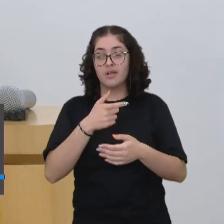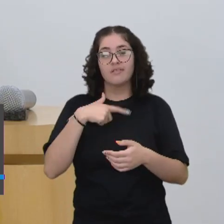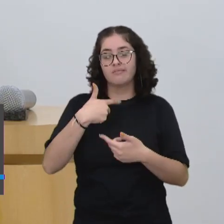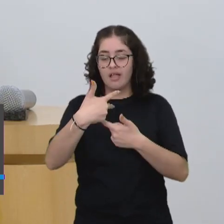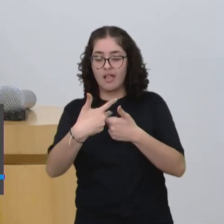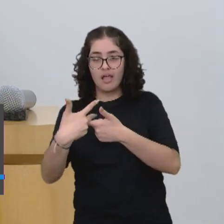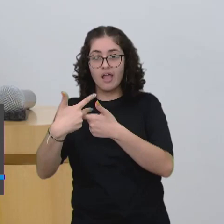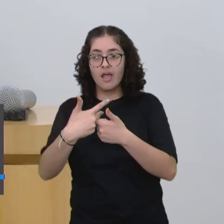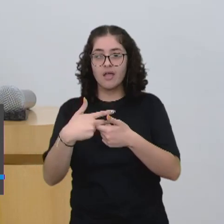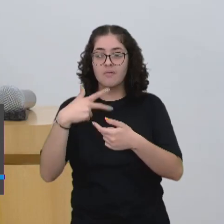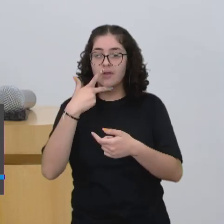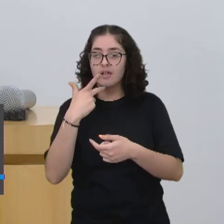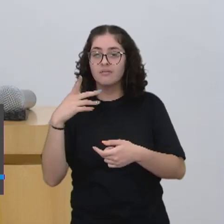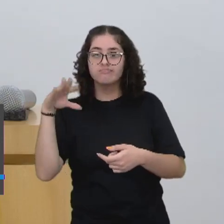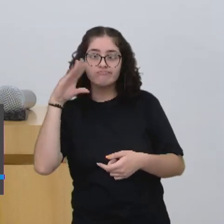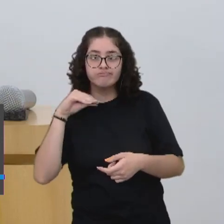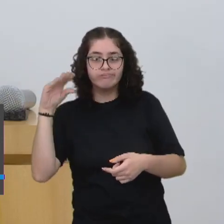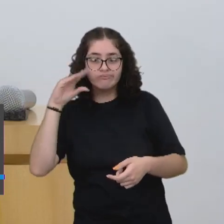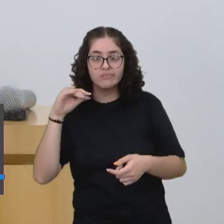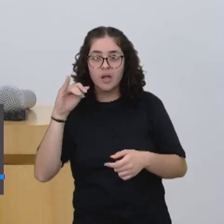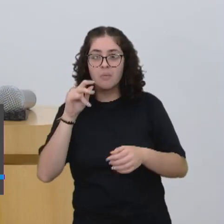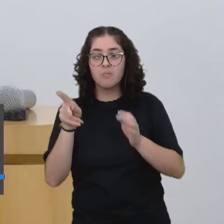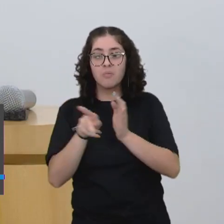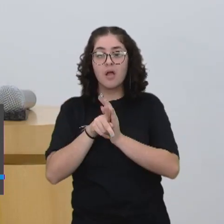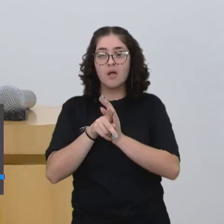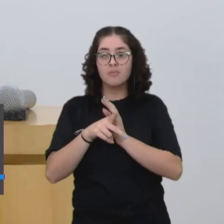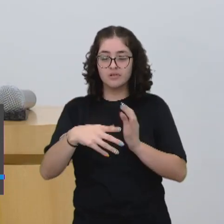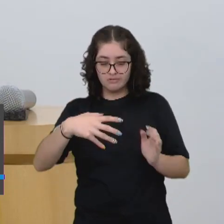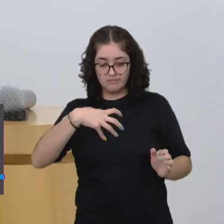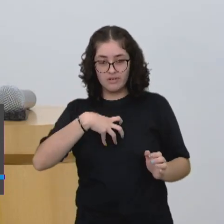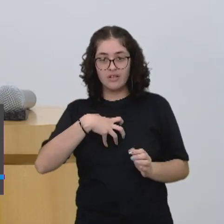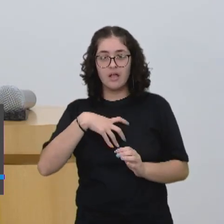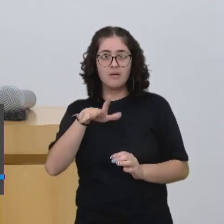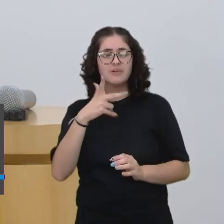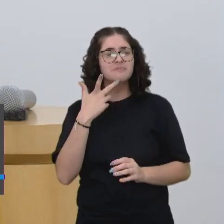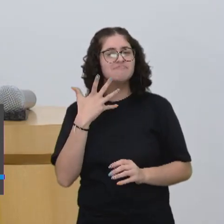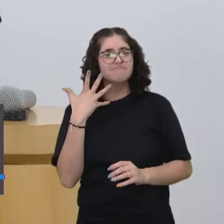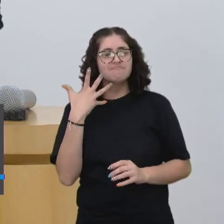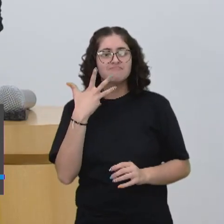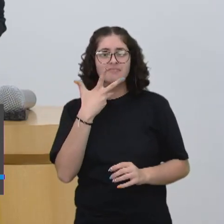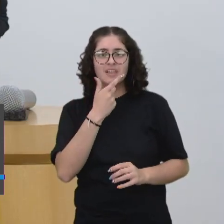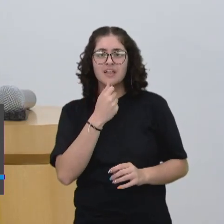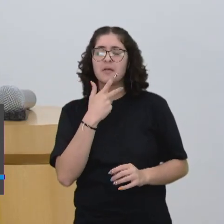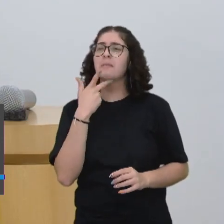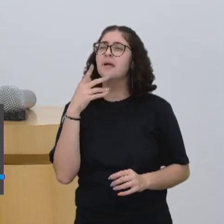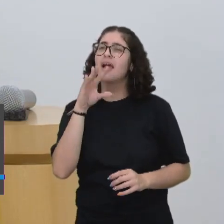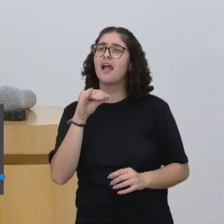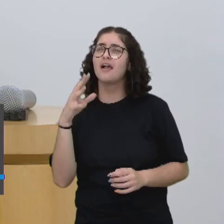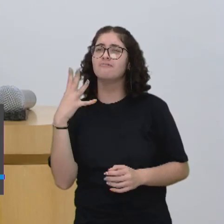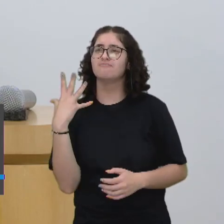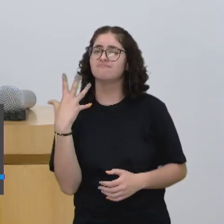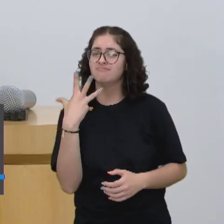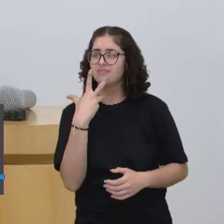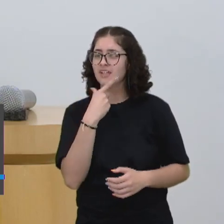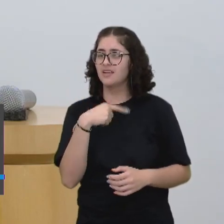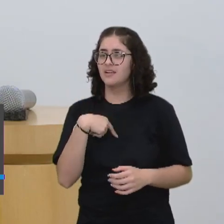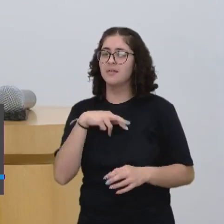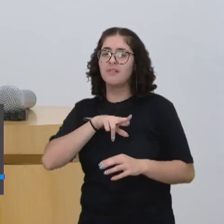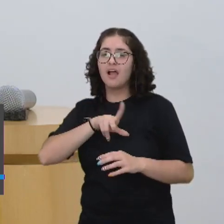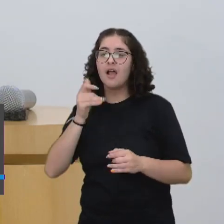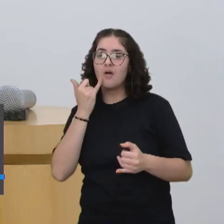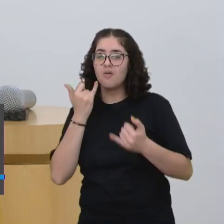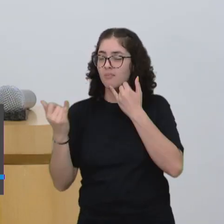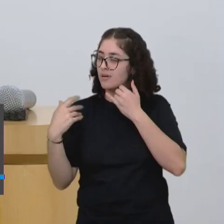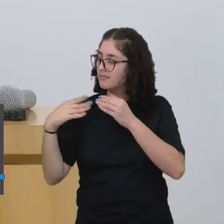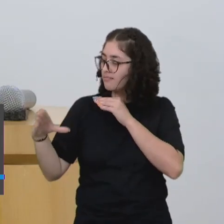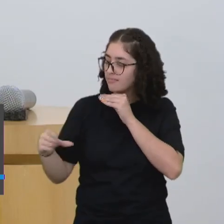que ele mesmo encaixa os argumentos de uma maneira tão bonita, que é o que a gente falou, é a falácia retórica. Eu vou juntando várias